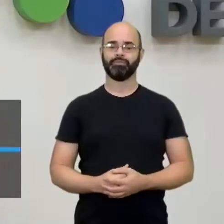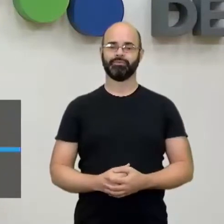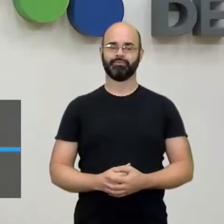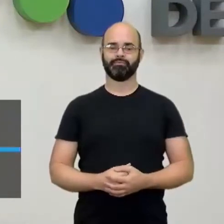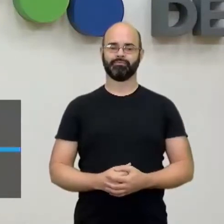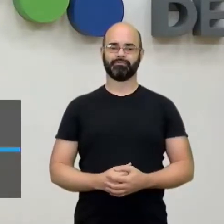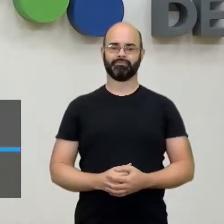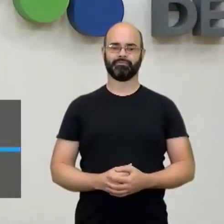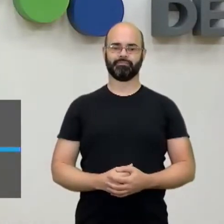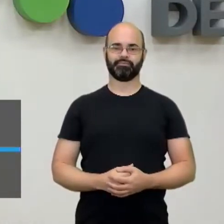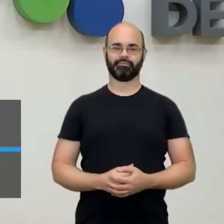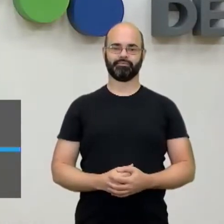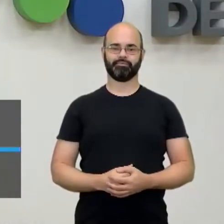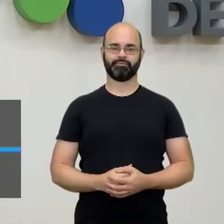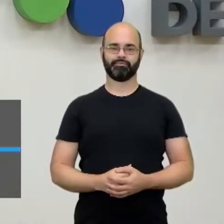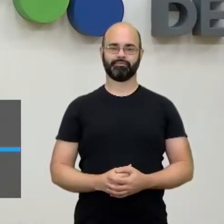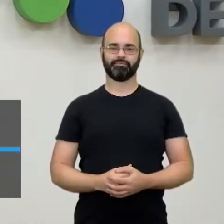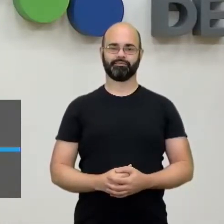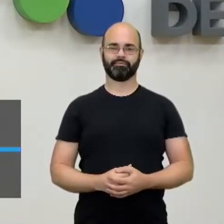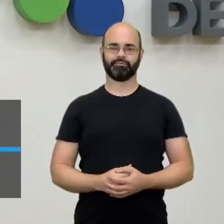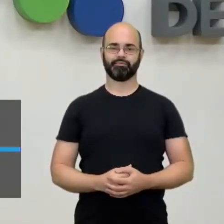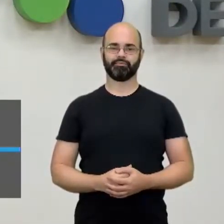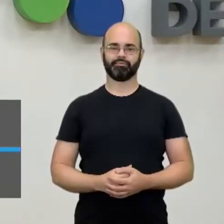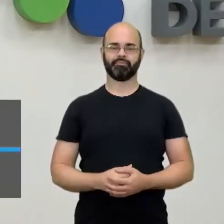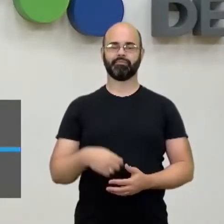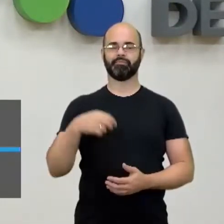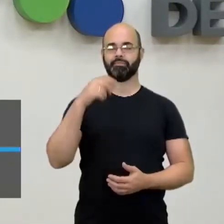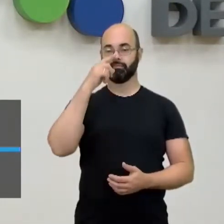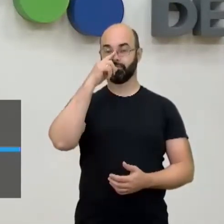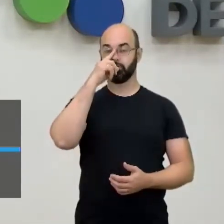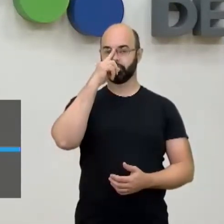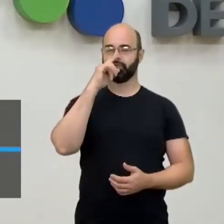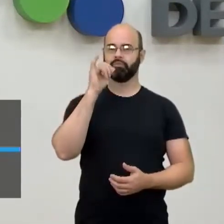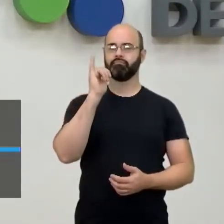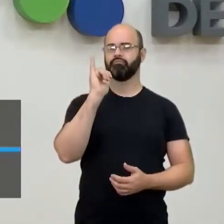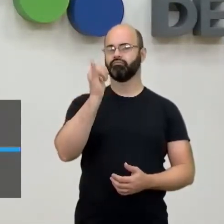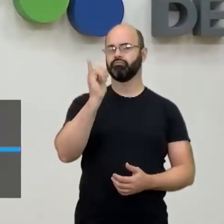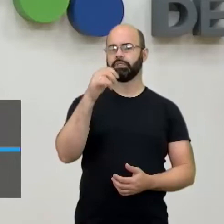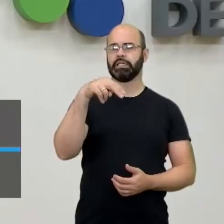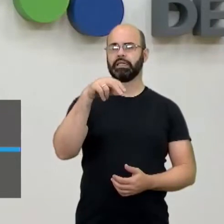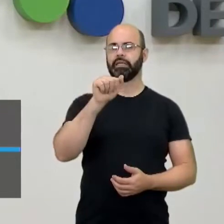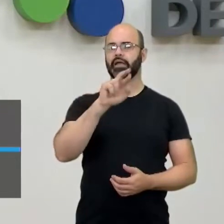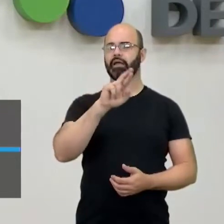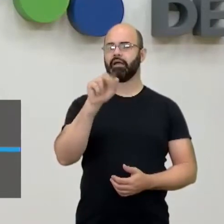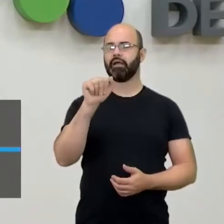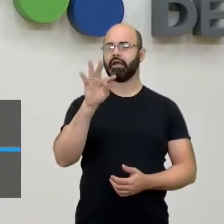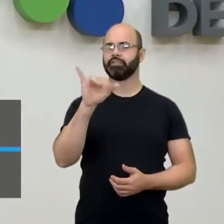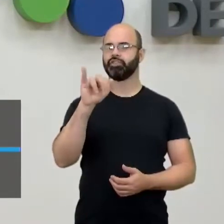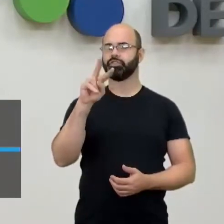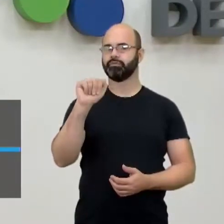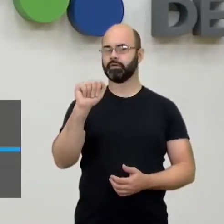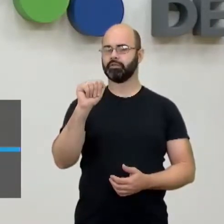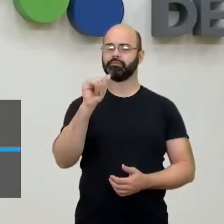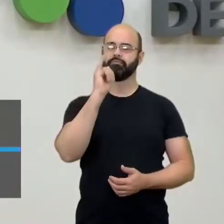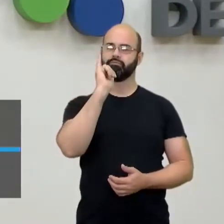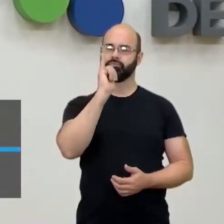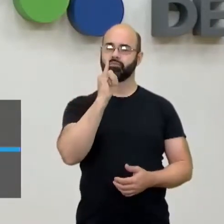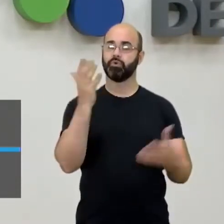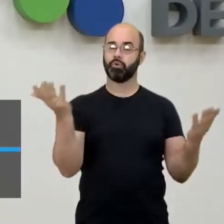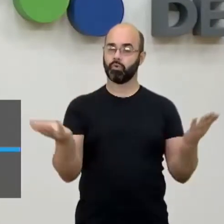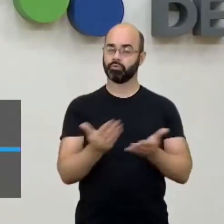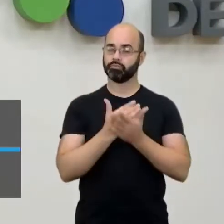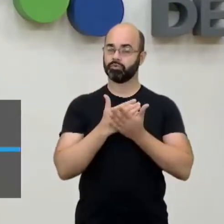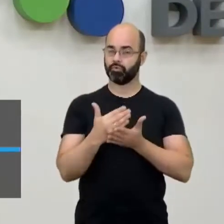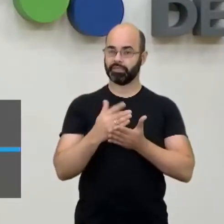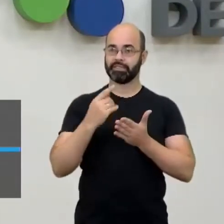verdade, os elementos da narrativa, a gente começa hoje a mergulhar nesse universo, mas nas próximas aulas eu vou explicando melhor. Então,